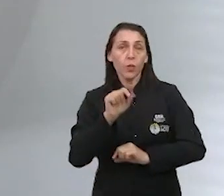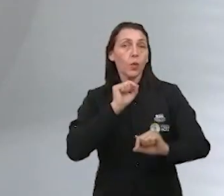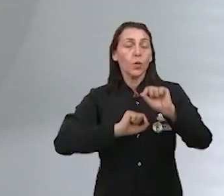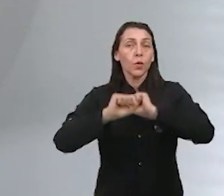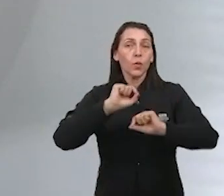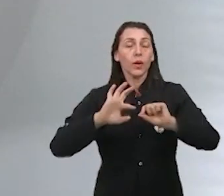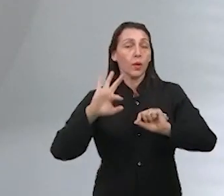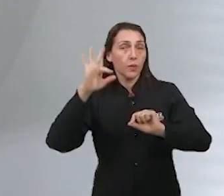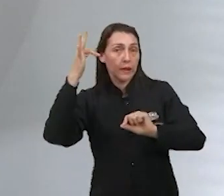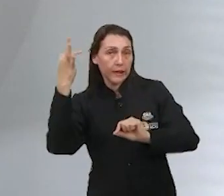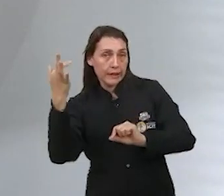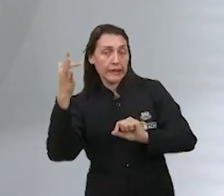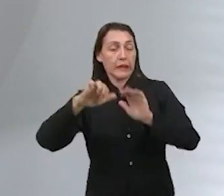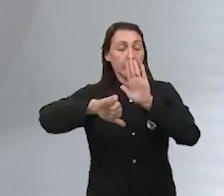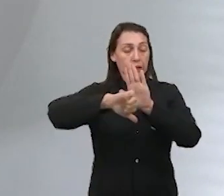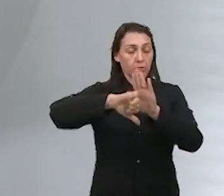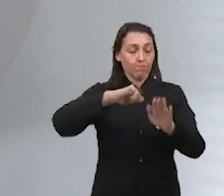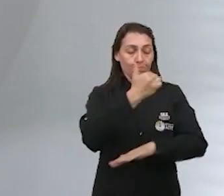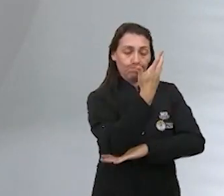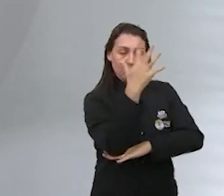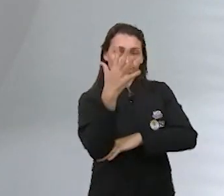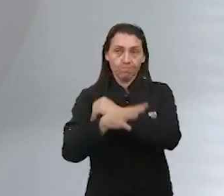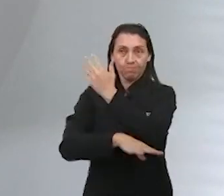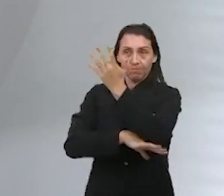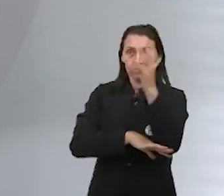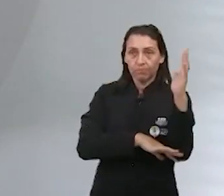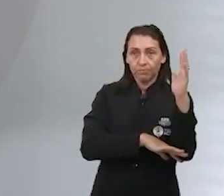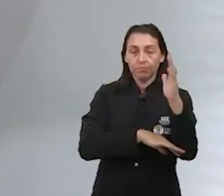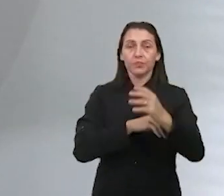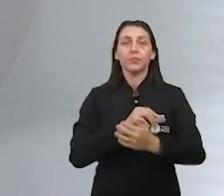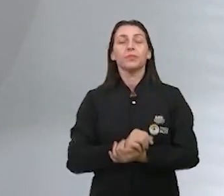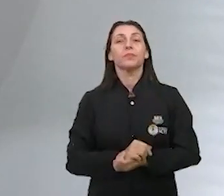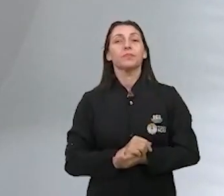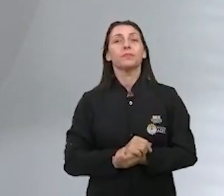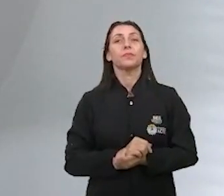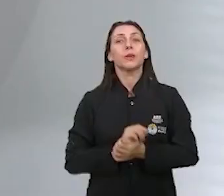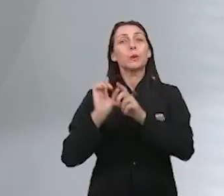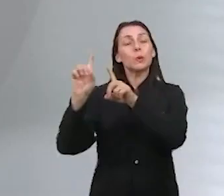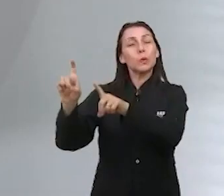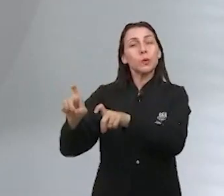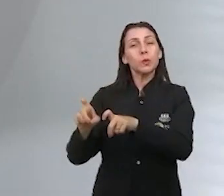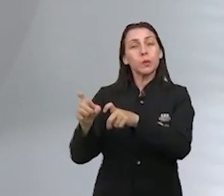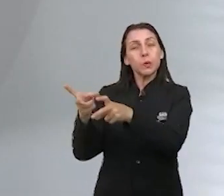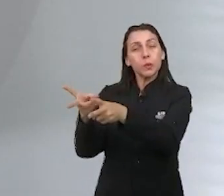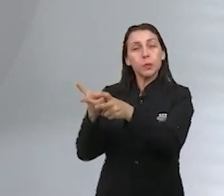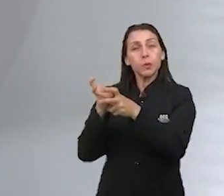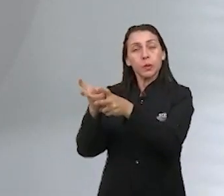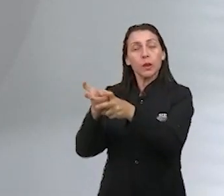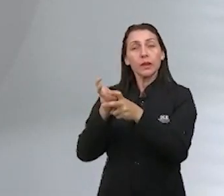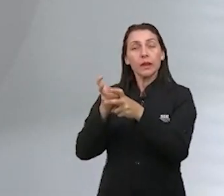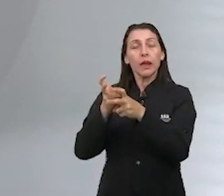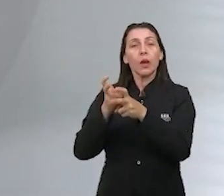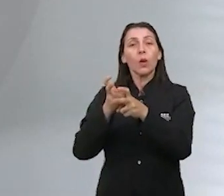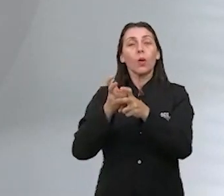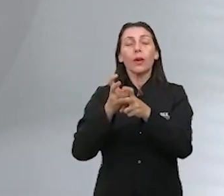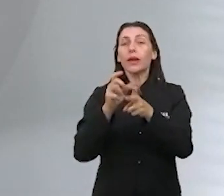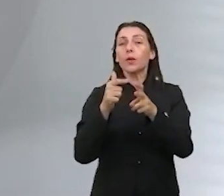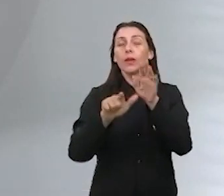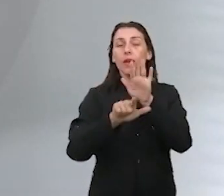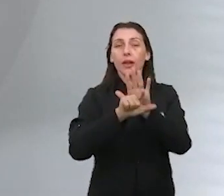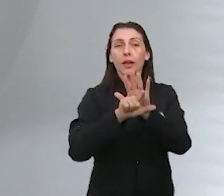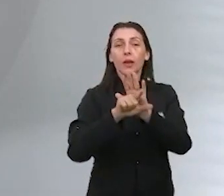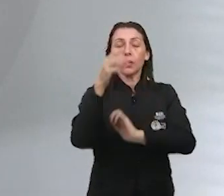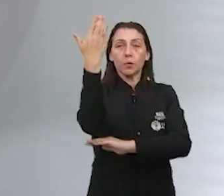pode causar essas crises ambientais? Essa extração ilegal, por exemplo. Quando você tem extração de